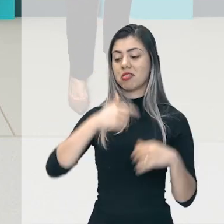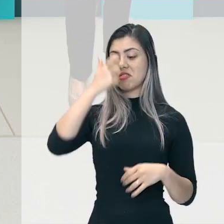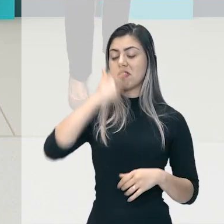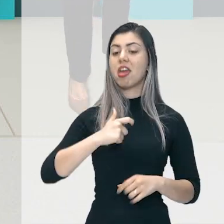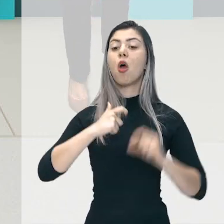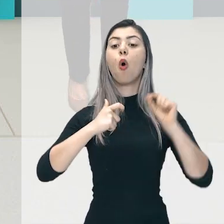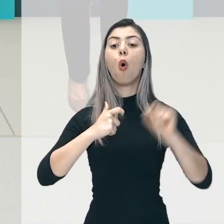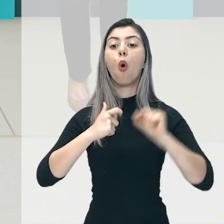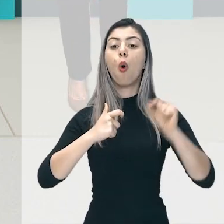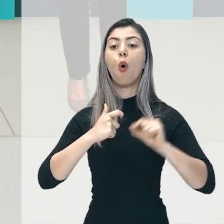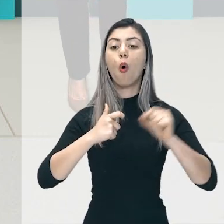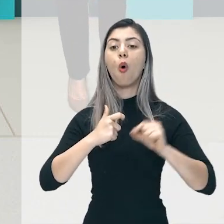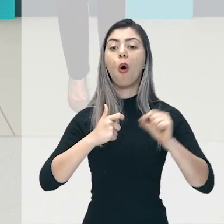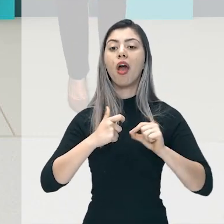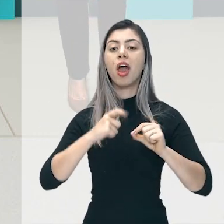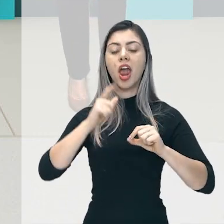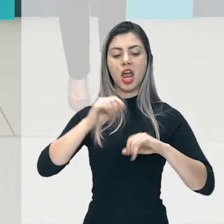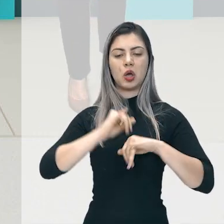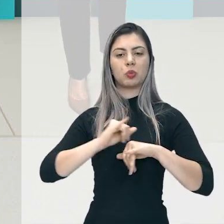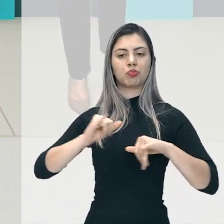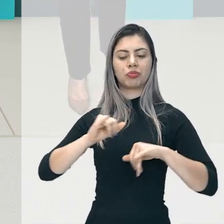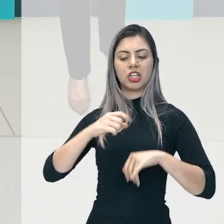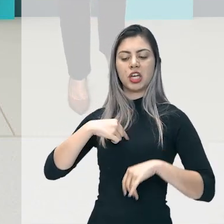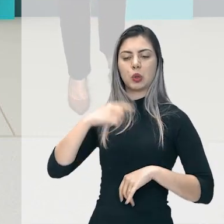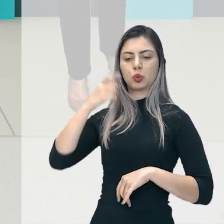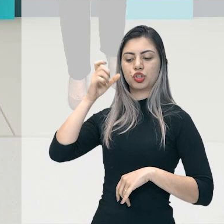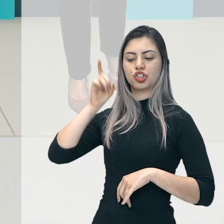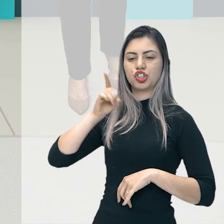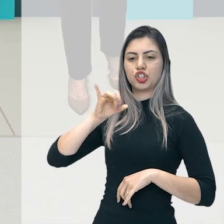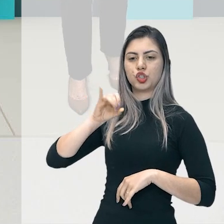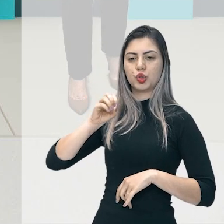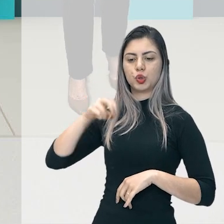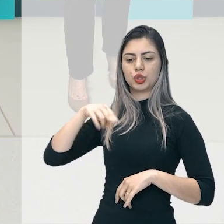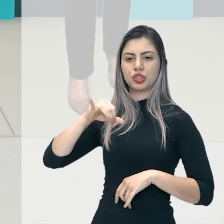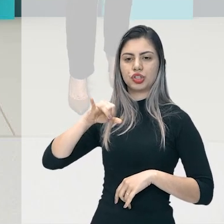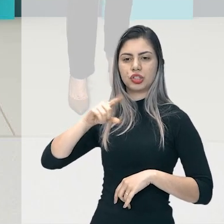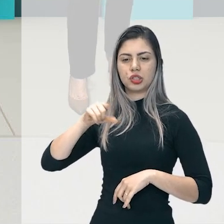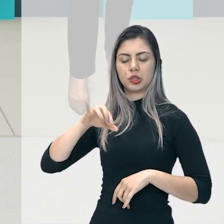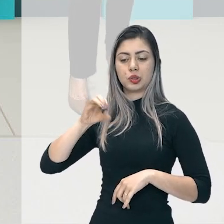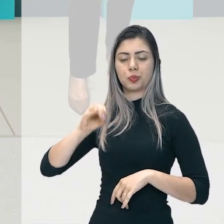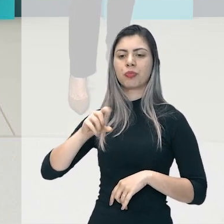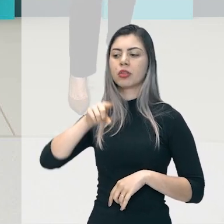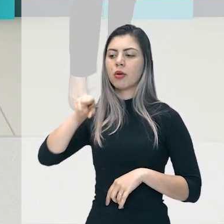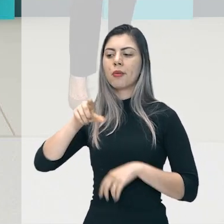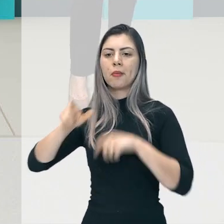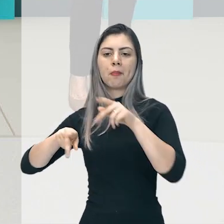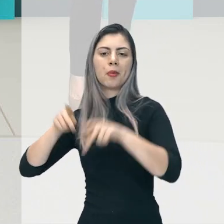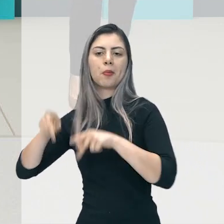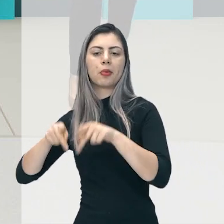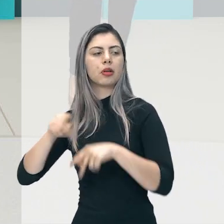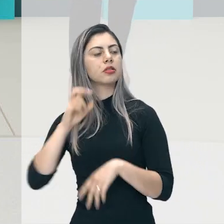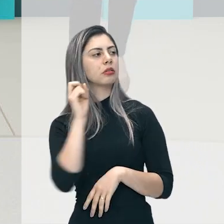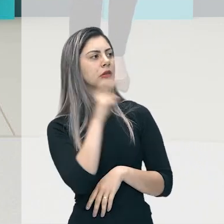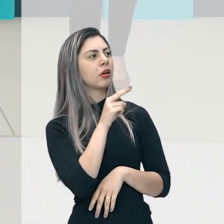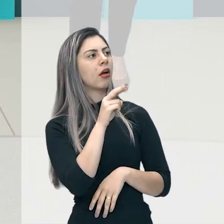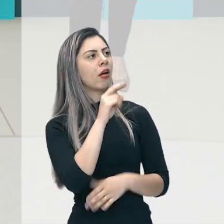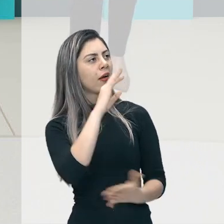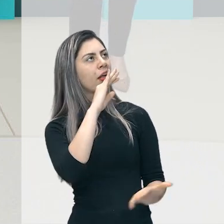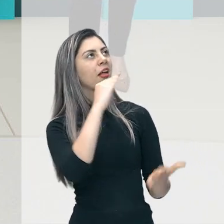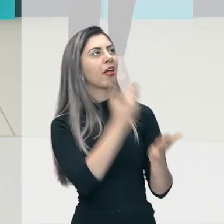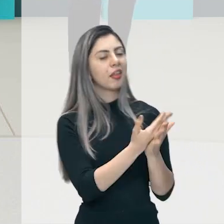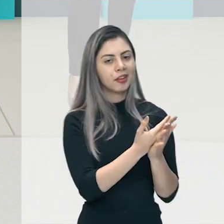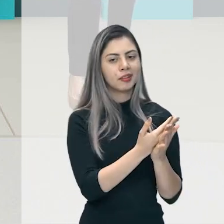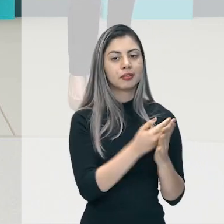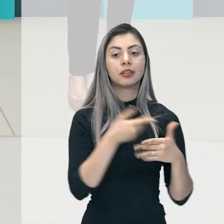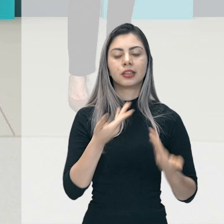era quem? Ele era Dionísio, e ele convenceu o público daquele período que ele era Dionísio. Então,